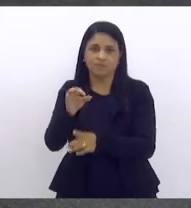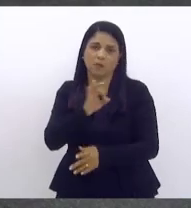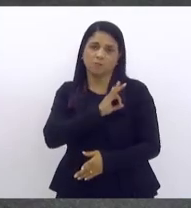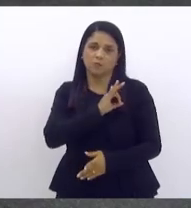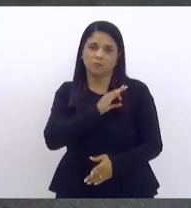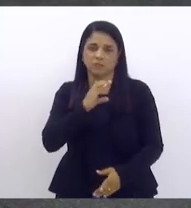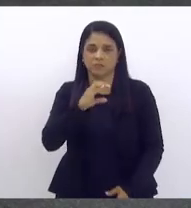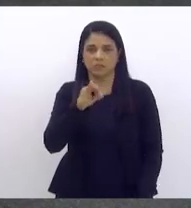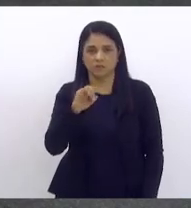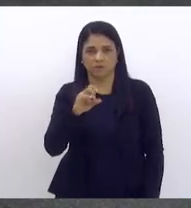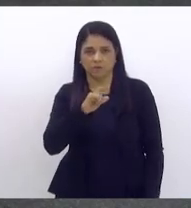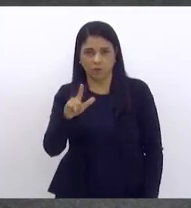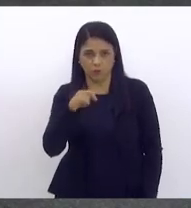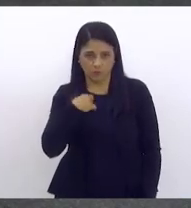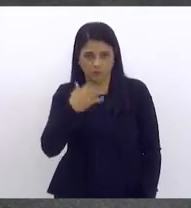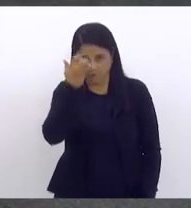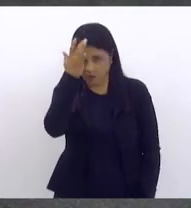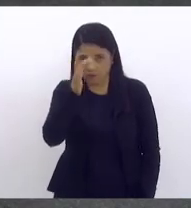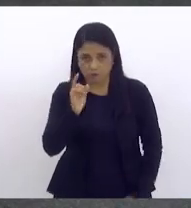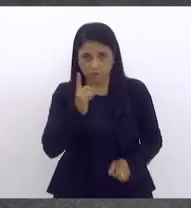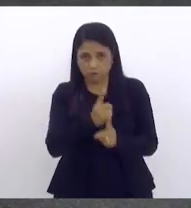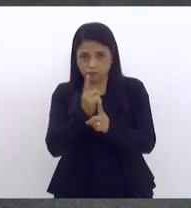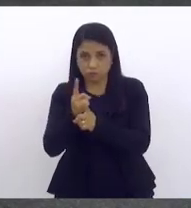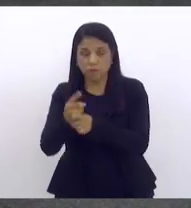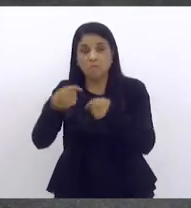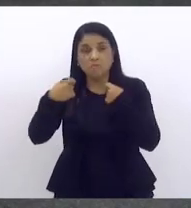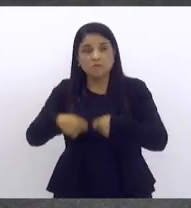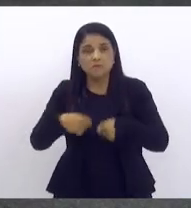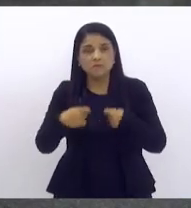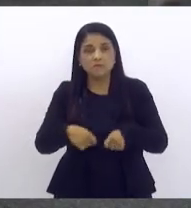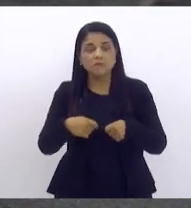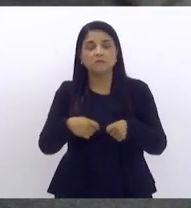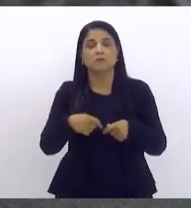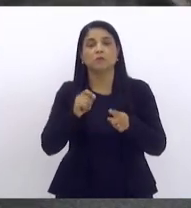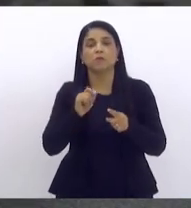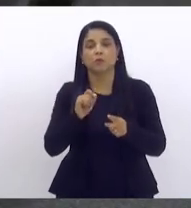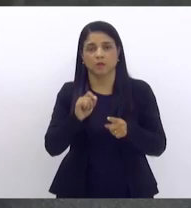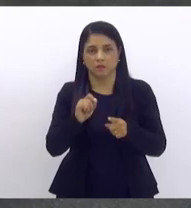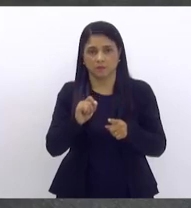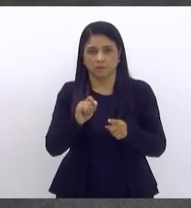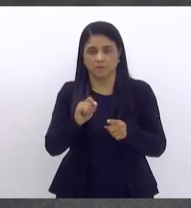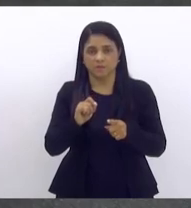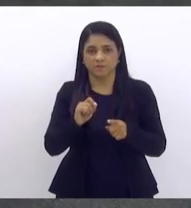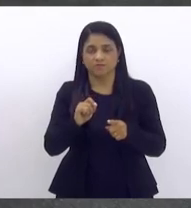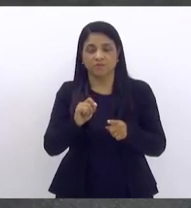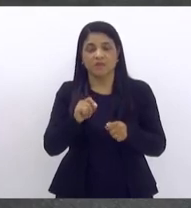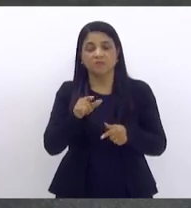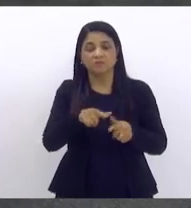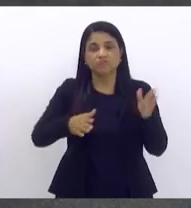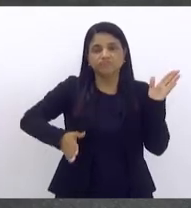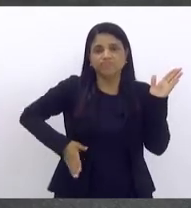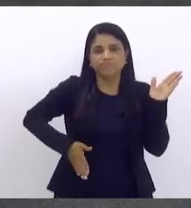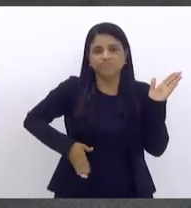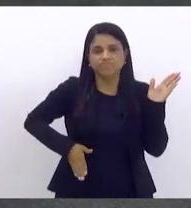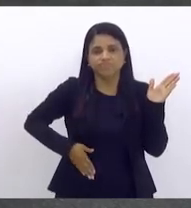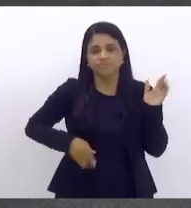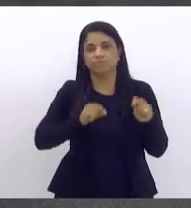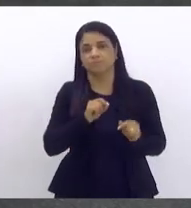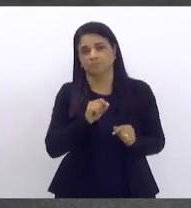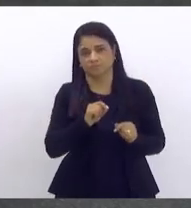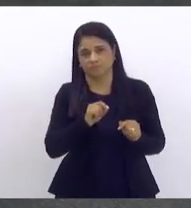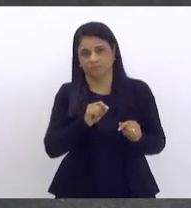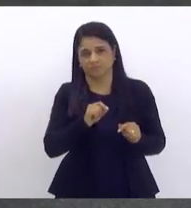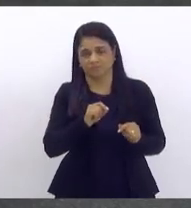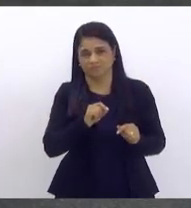E nós vamos precisar retirar das mãos daqueles fascínoras